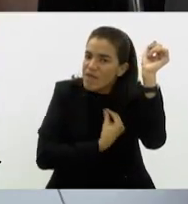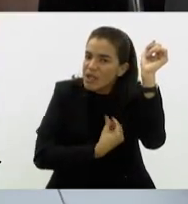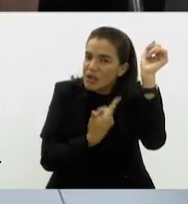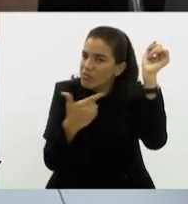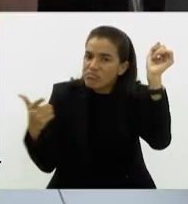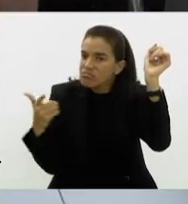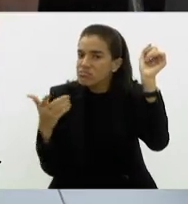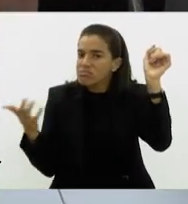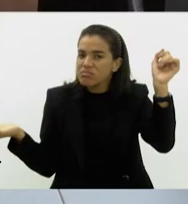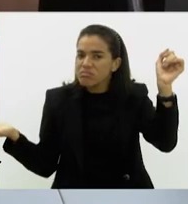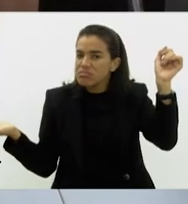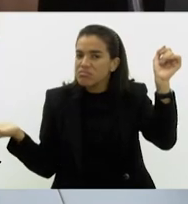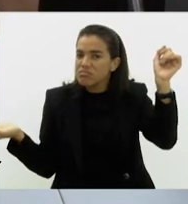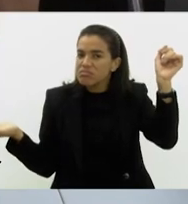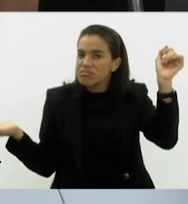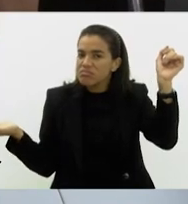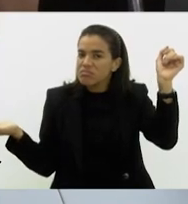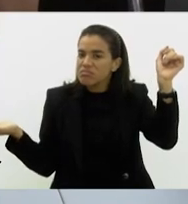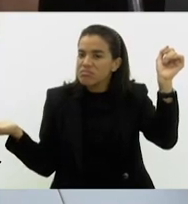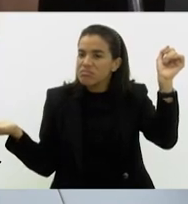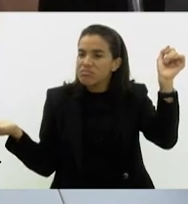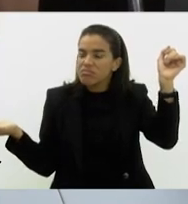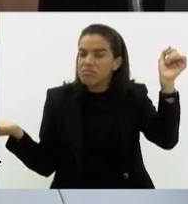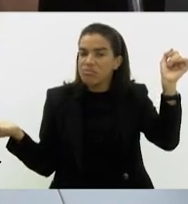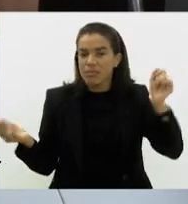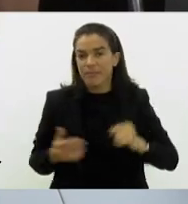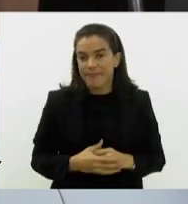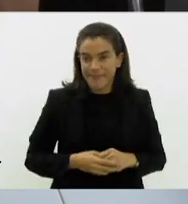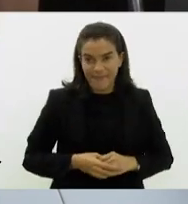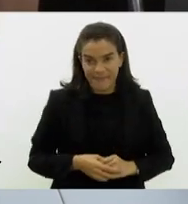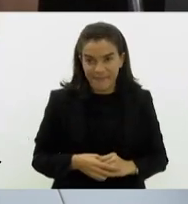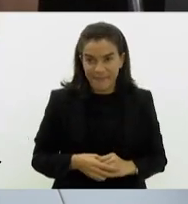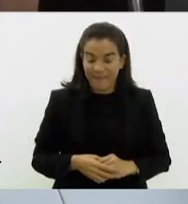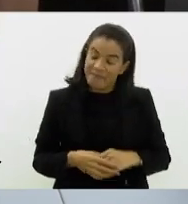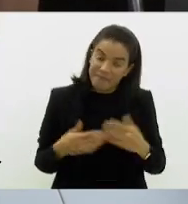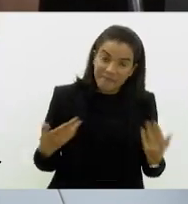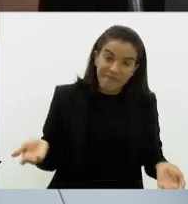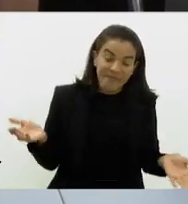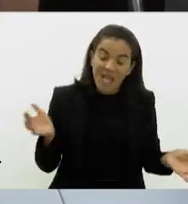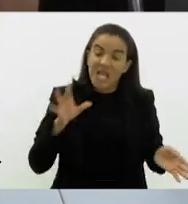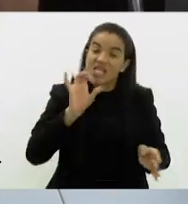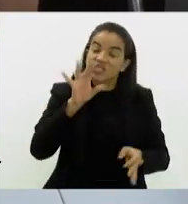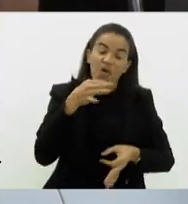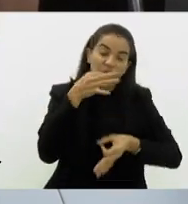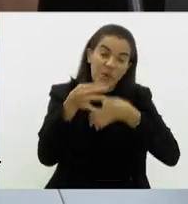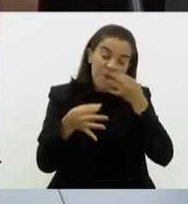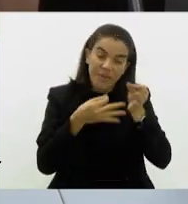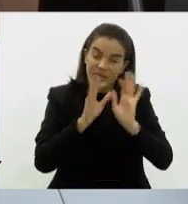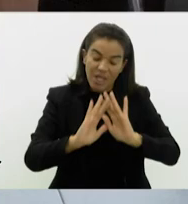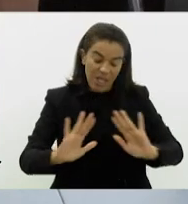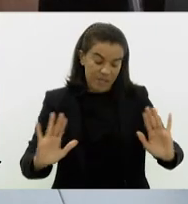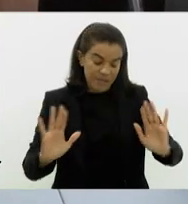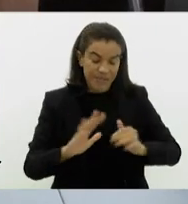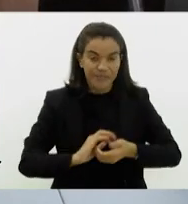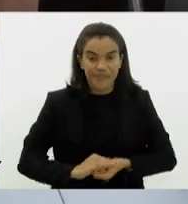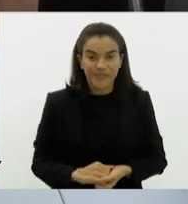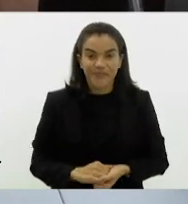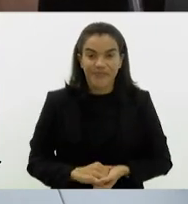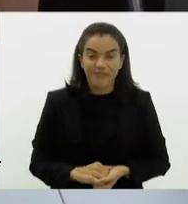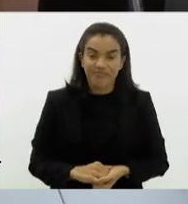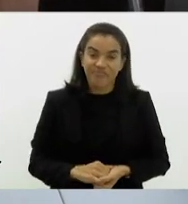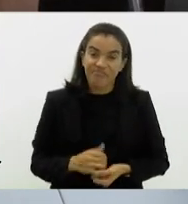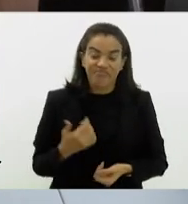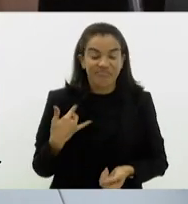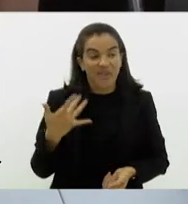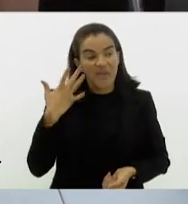sangue solidário, quer ver? Mas vamos lá. É só um comentário à láter. Acho que